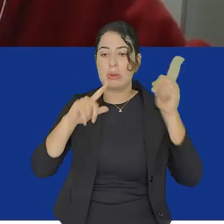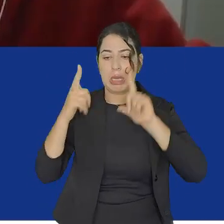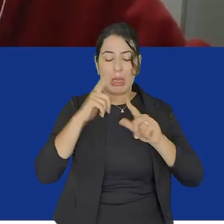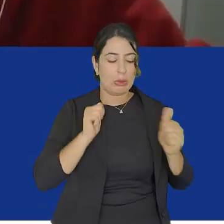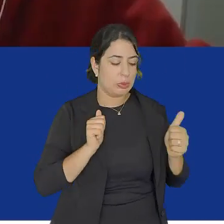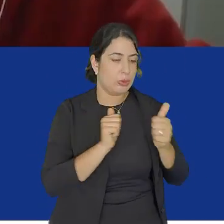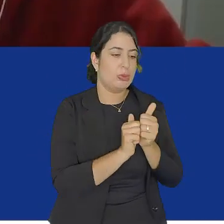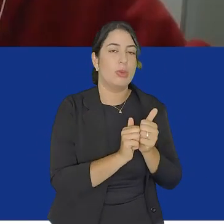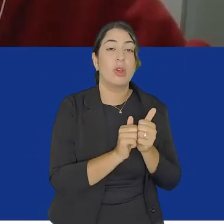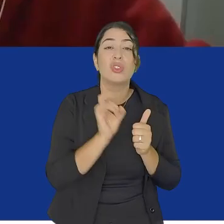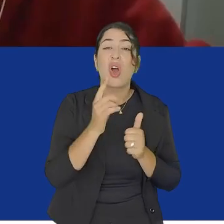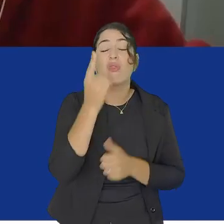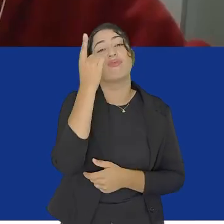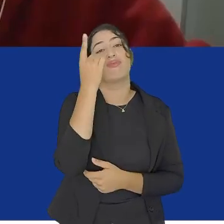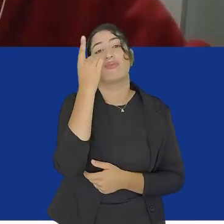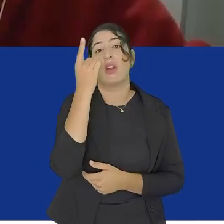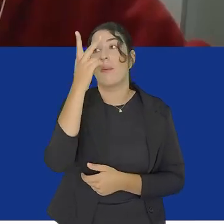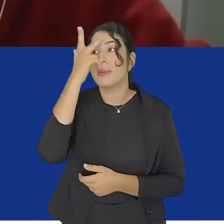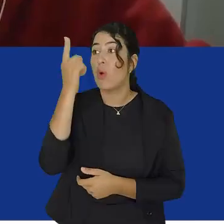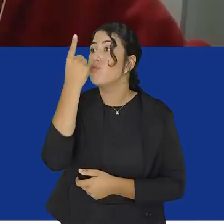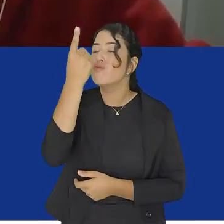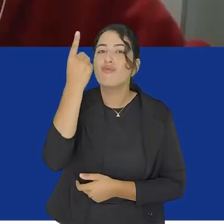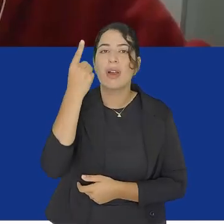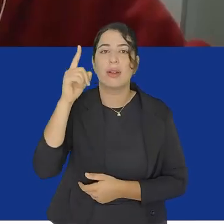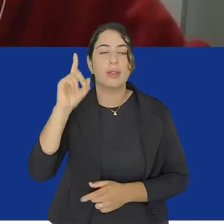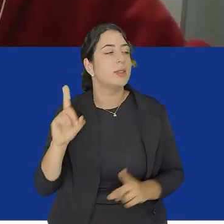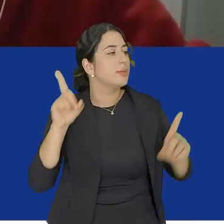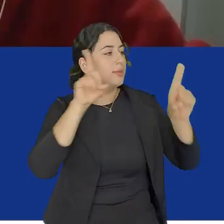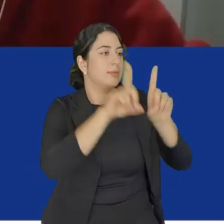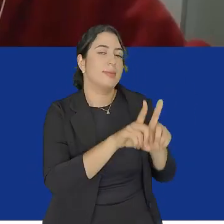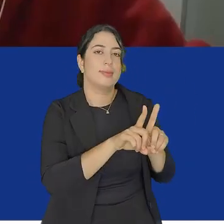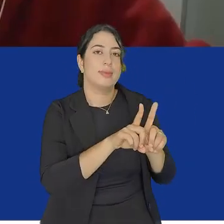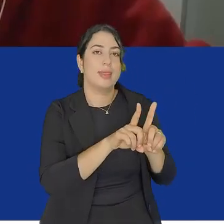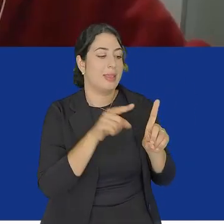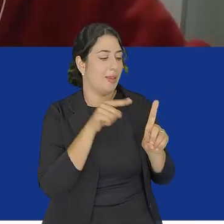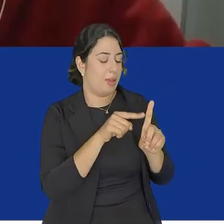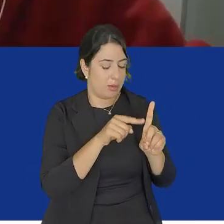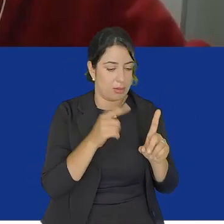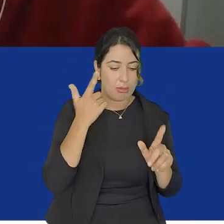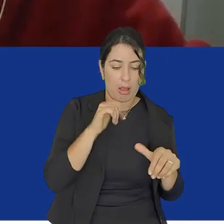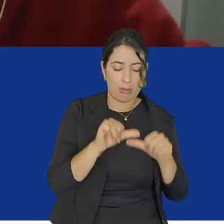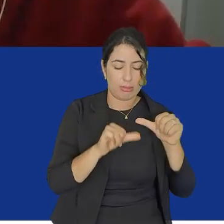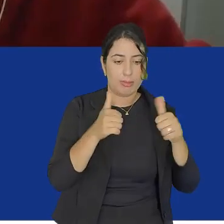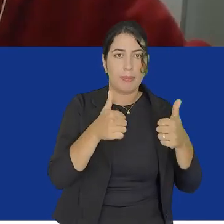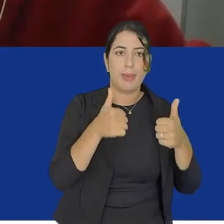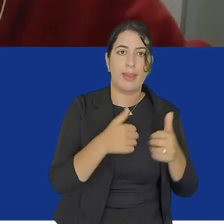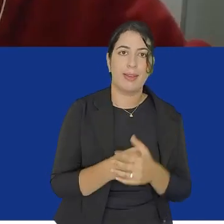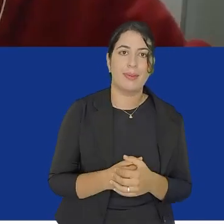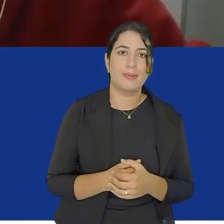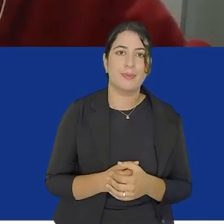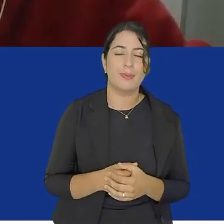outro. Gente, se só um se posicionar e falar, eu vi o que aconteceu, já mudou a realidade dessa pessoa.